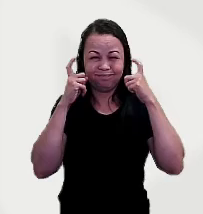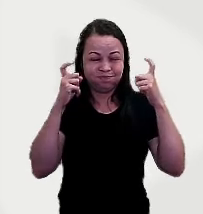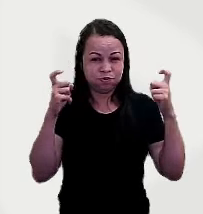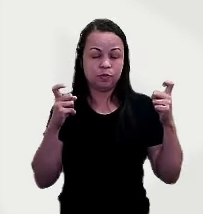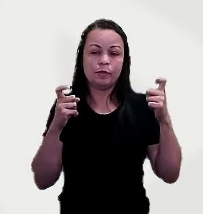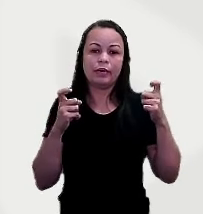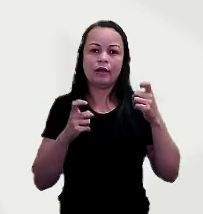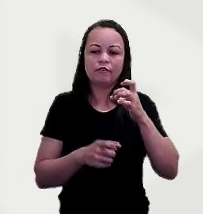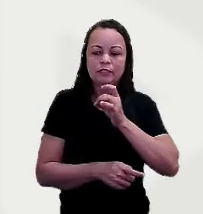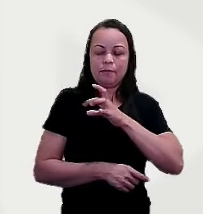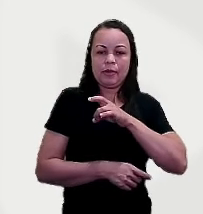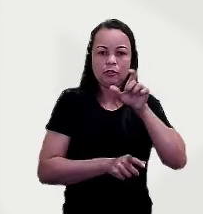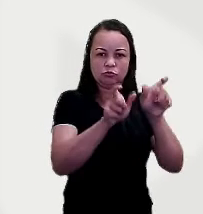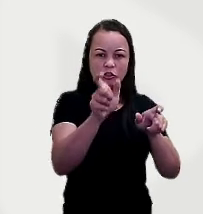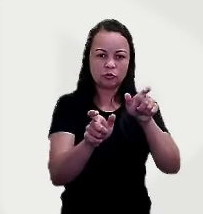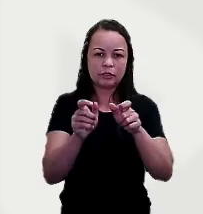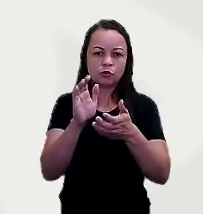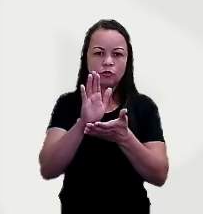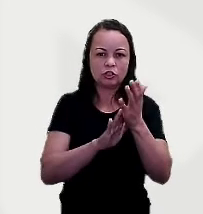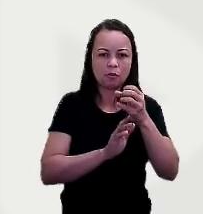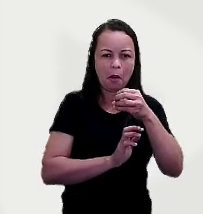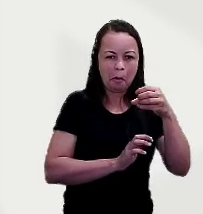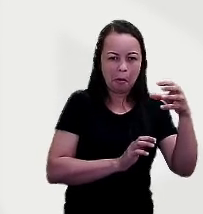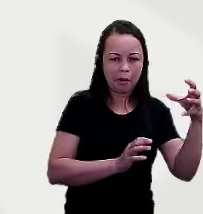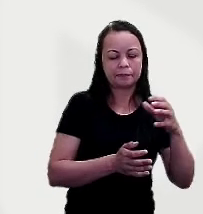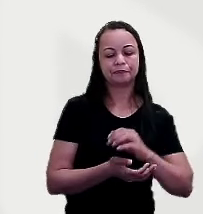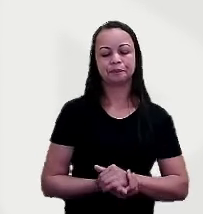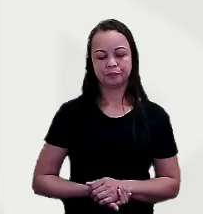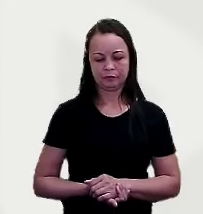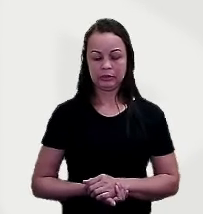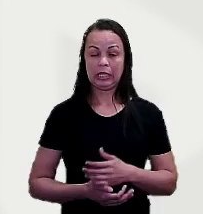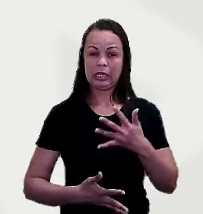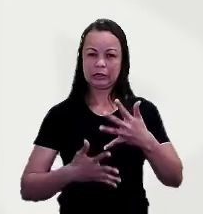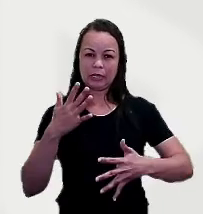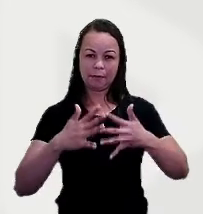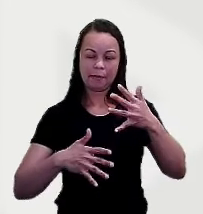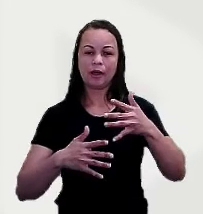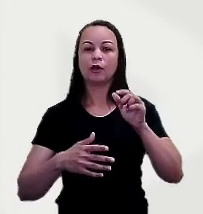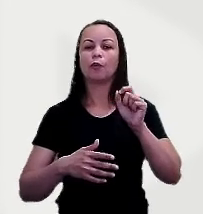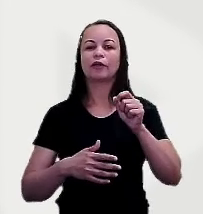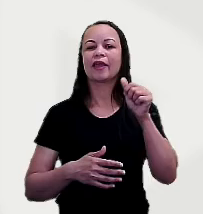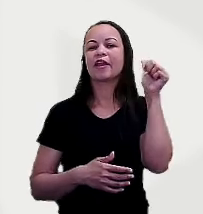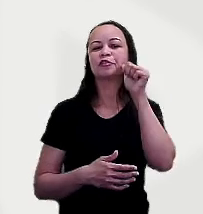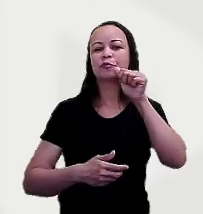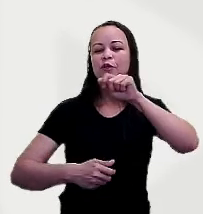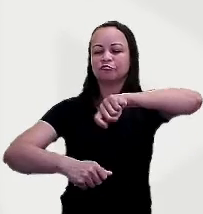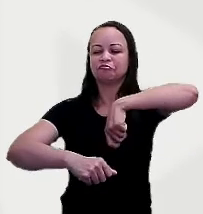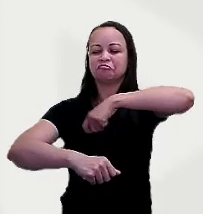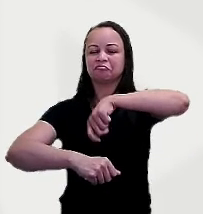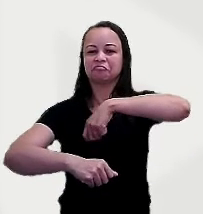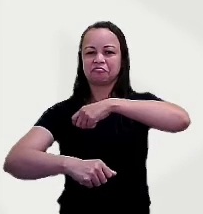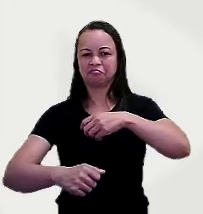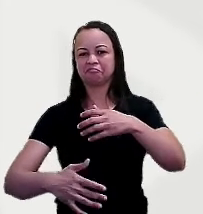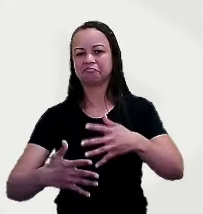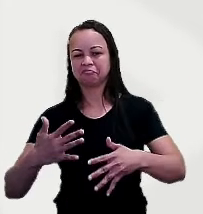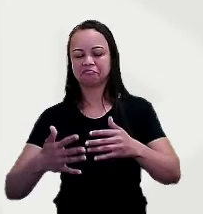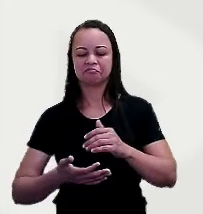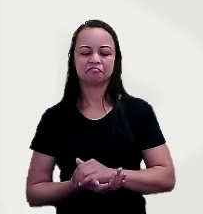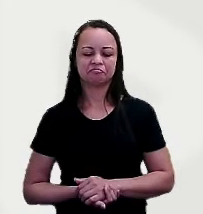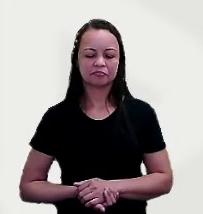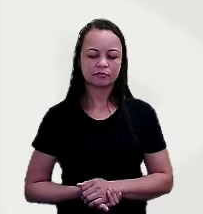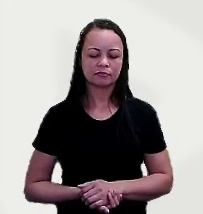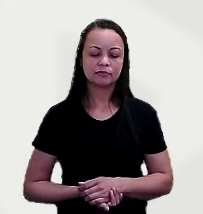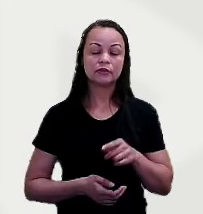os viajantes. E costuma atrapalhar o trabalho das cozinheiras. Para capturar o Saci, a pessoa